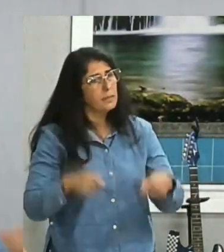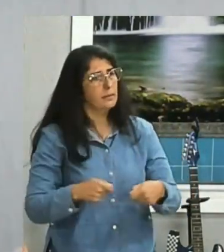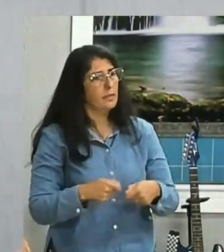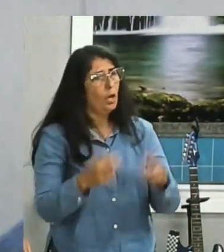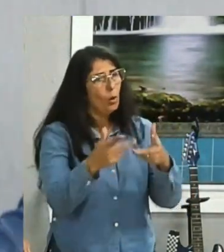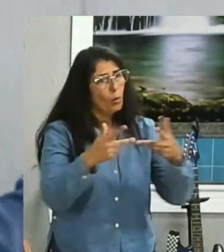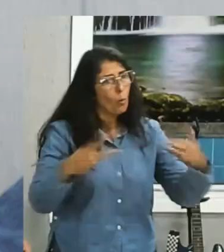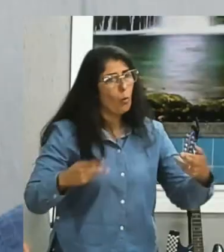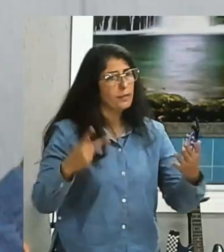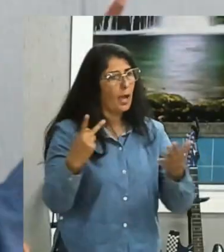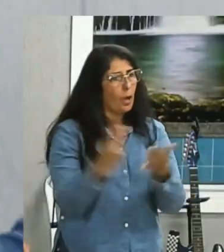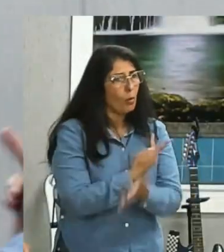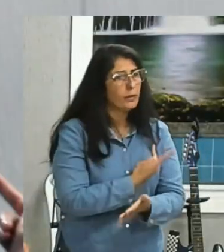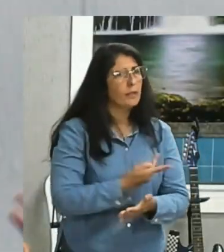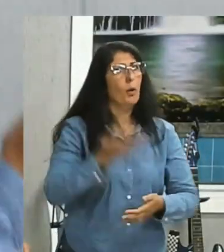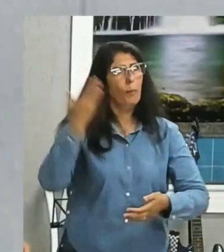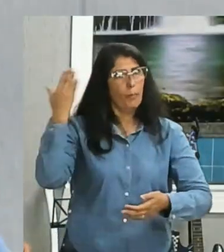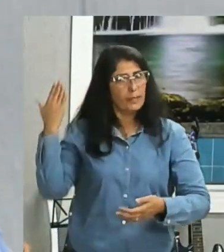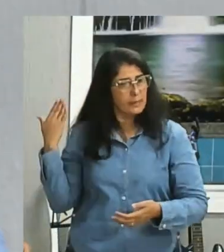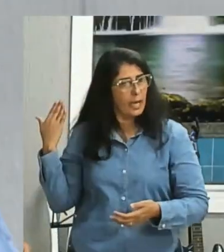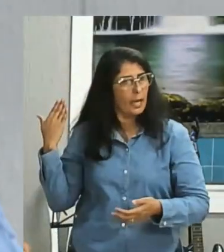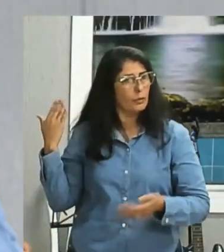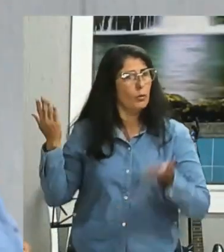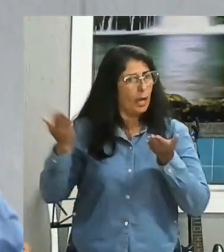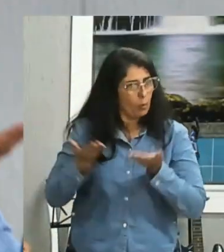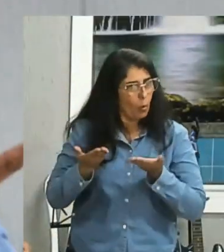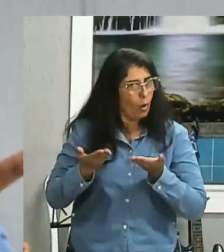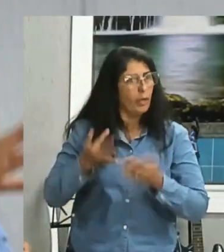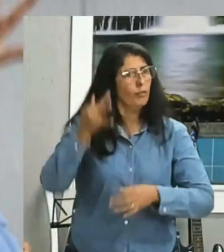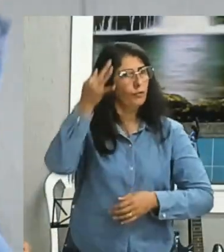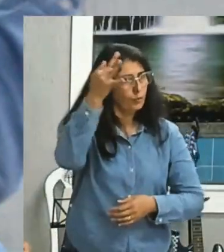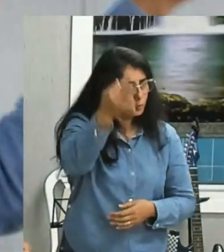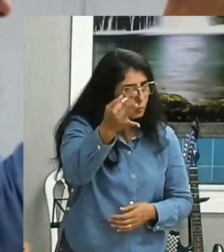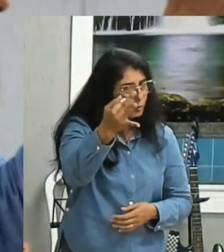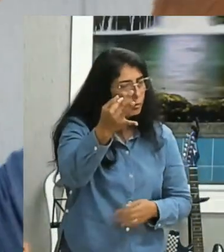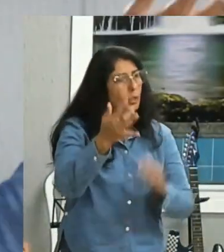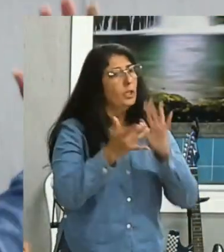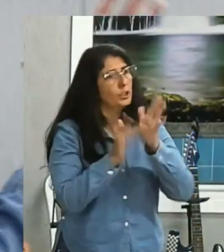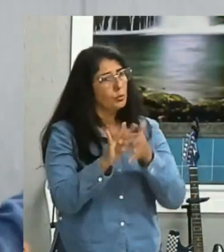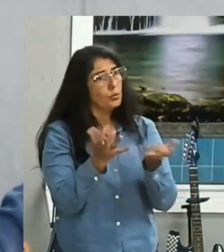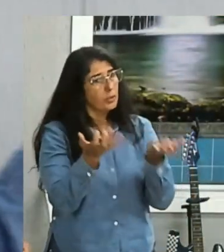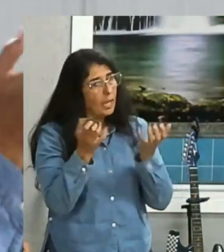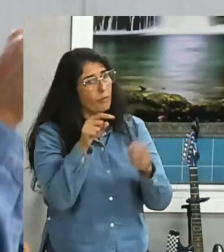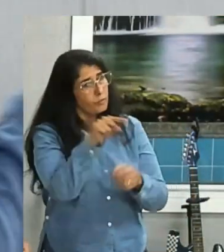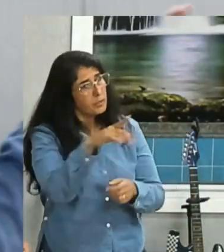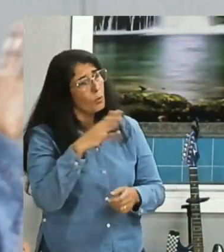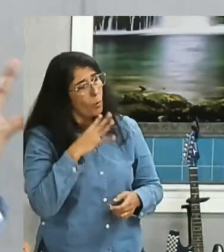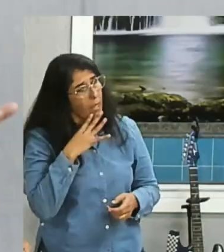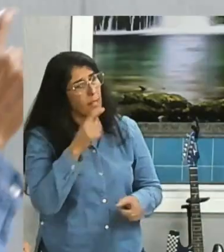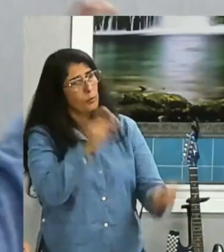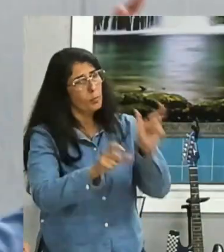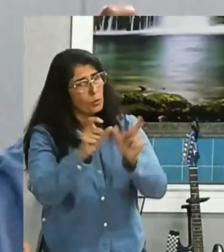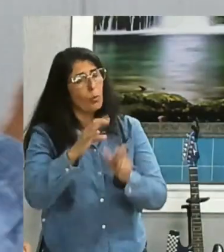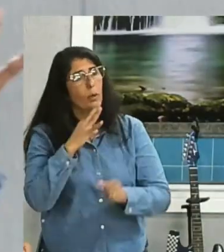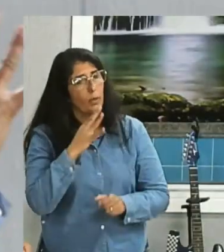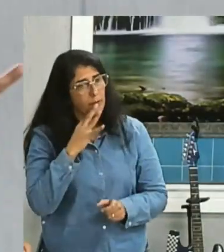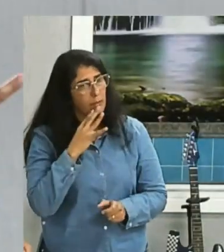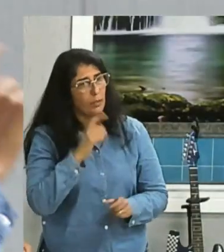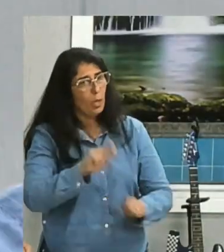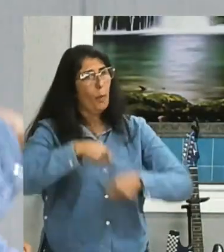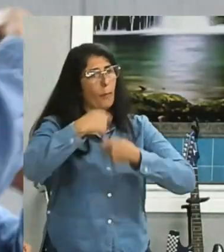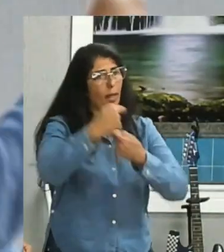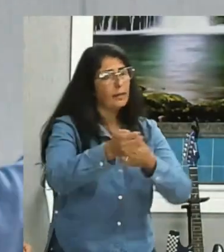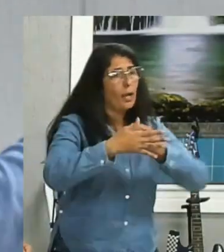acontecerão. Irmãos, conforme eu falei, as profecias são dadas para consolo e encorajamento da